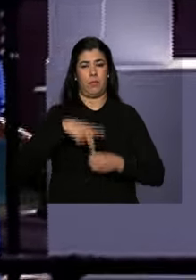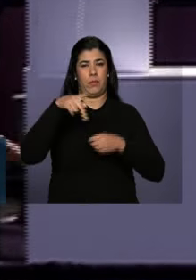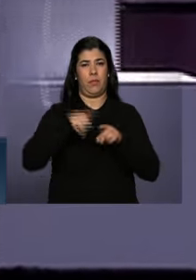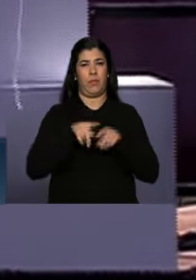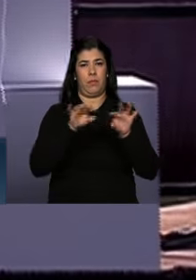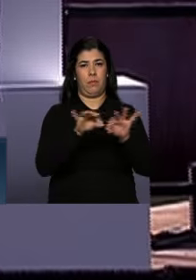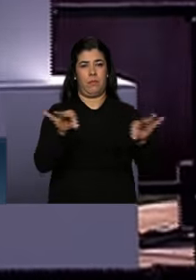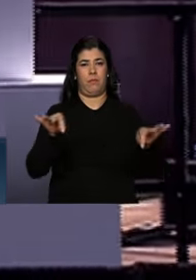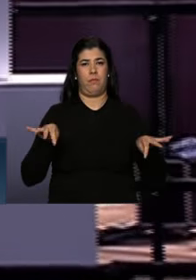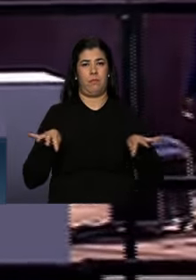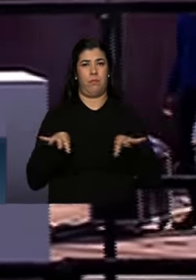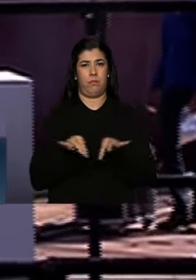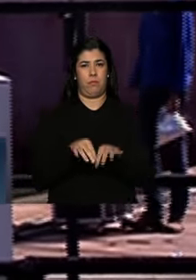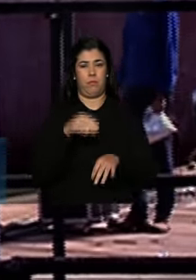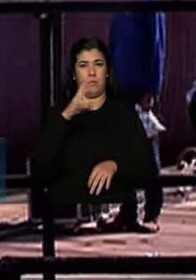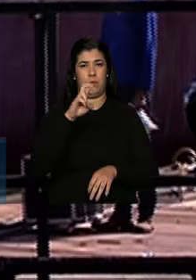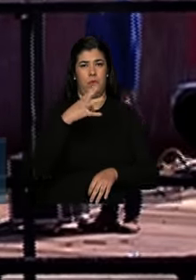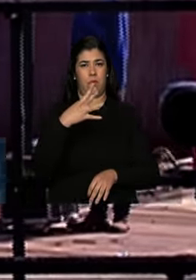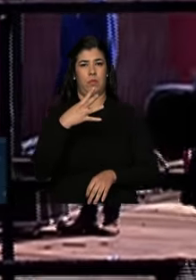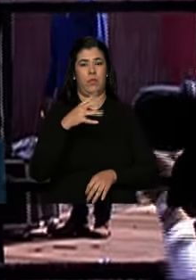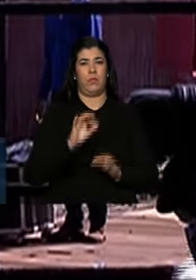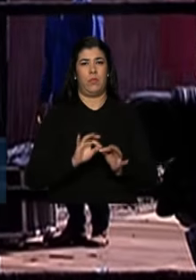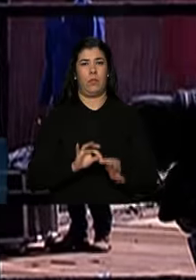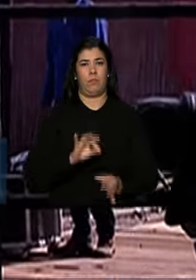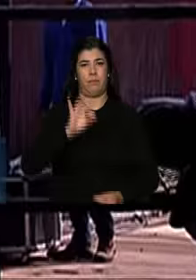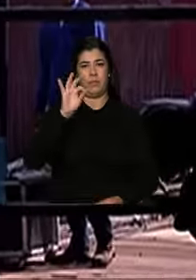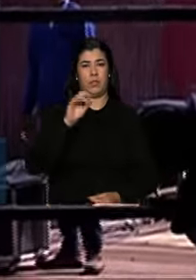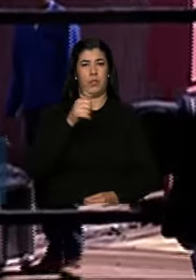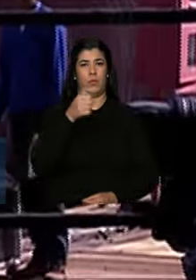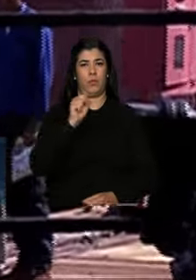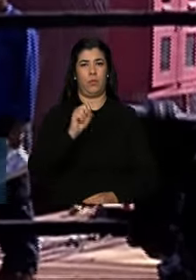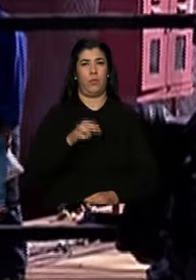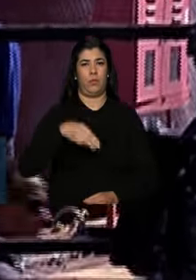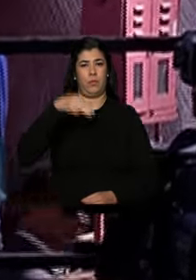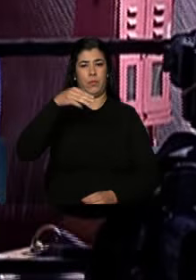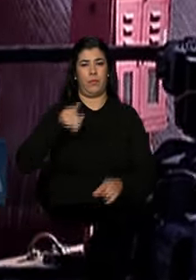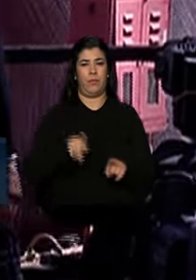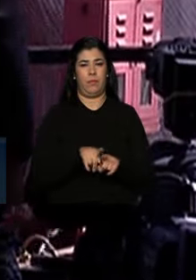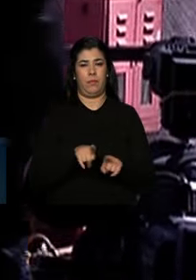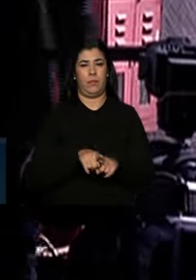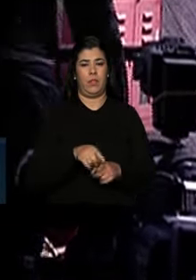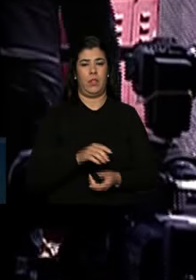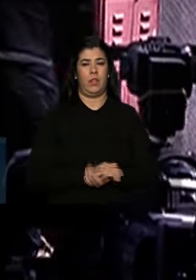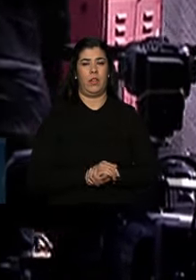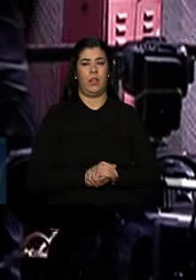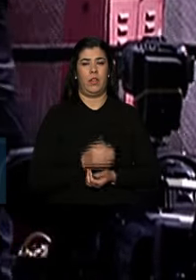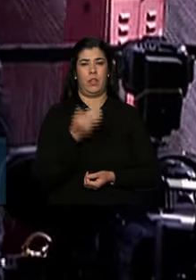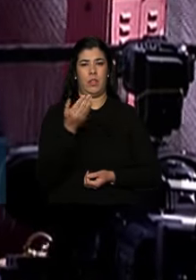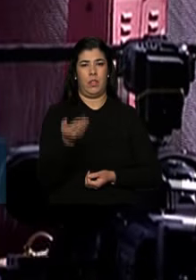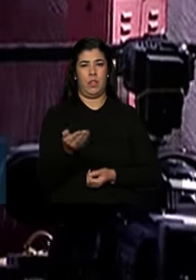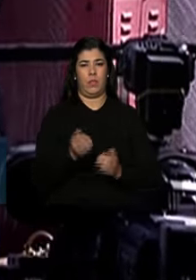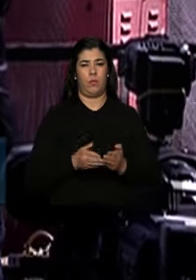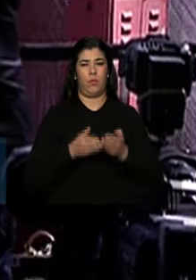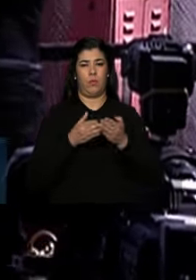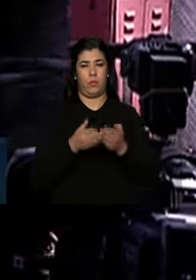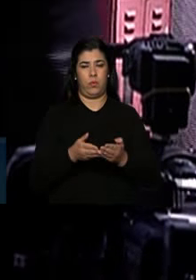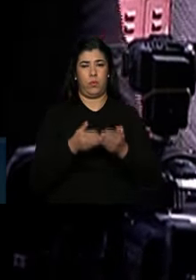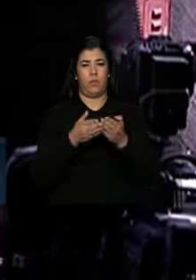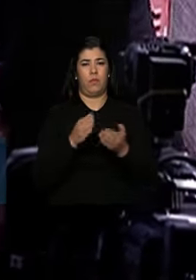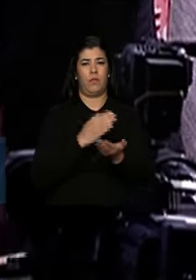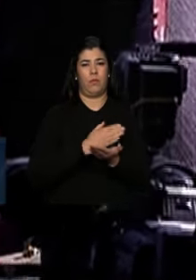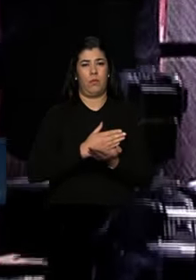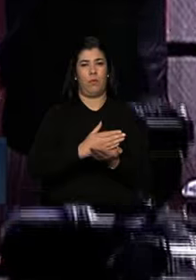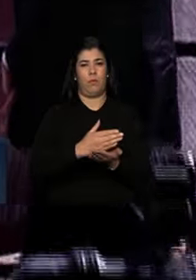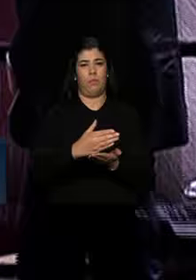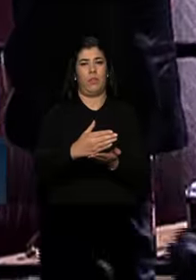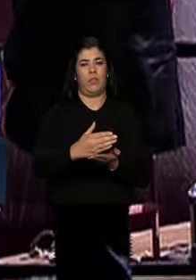de comprimento e 18 metros de calado. O navio... E em resposta, ouve-se o apito do navio que